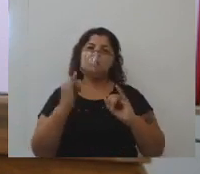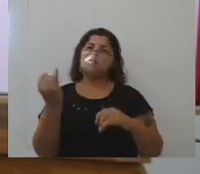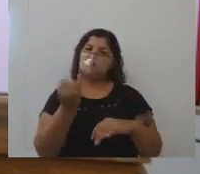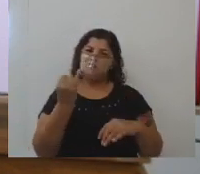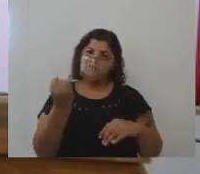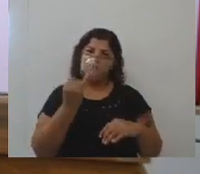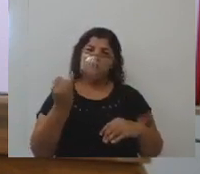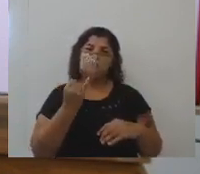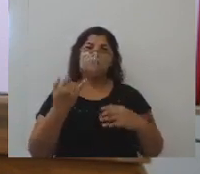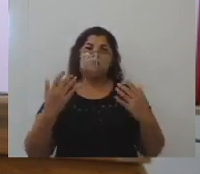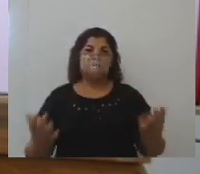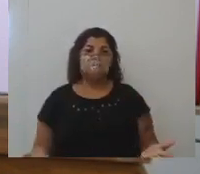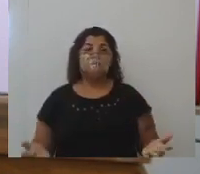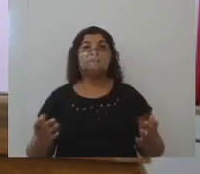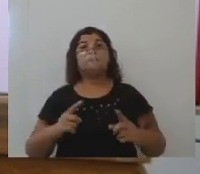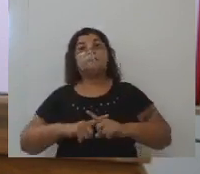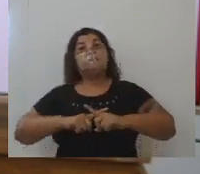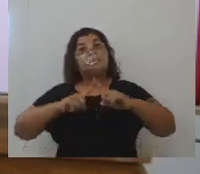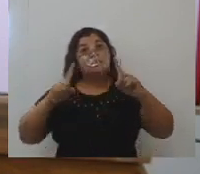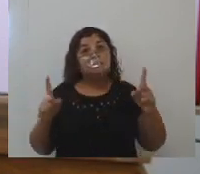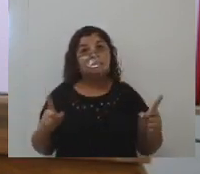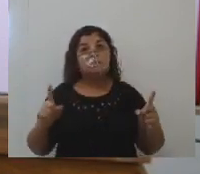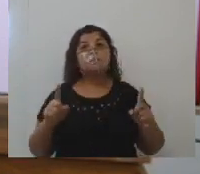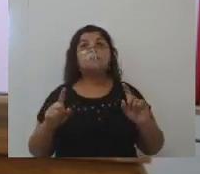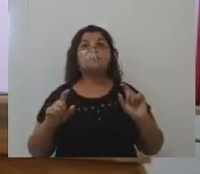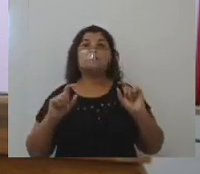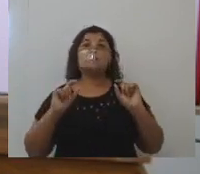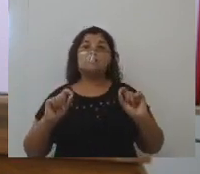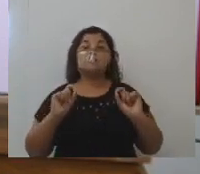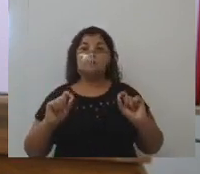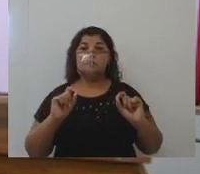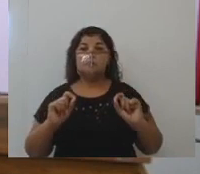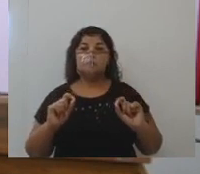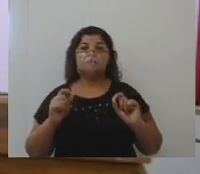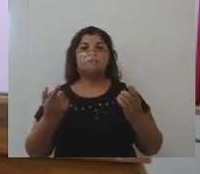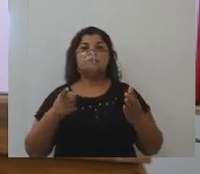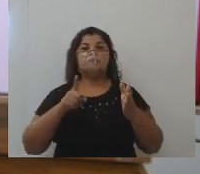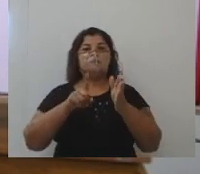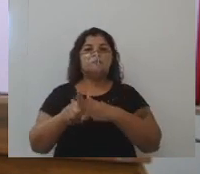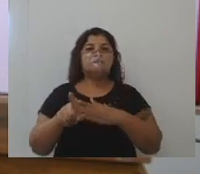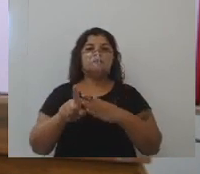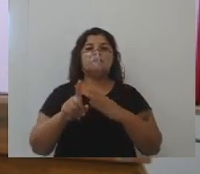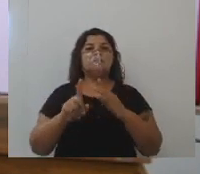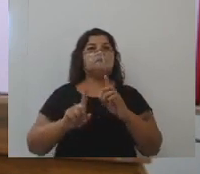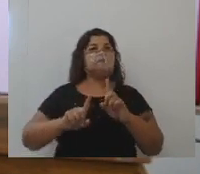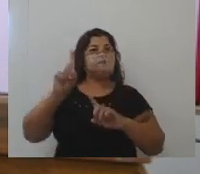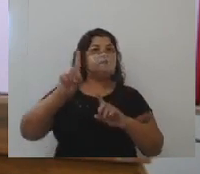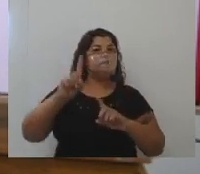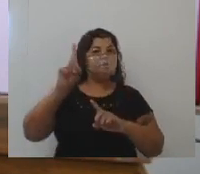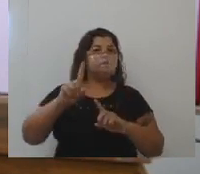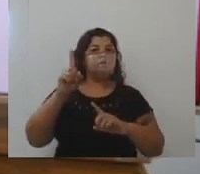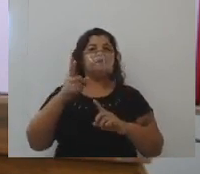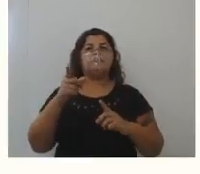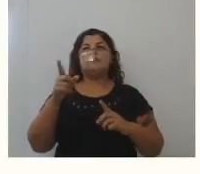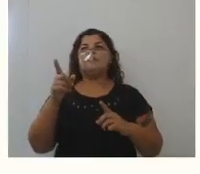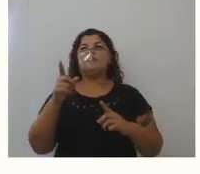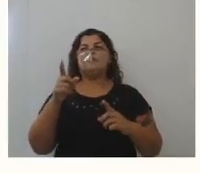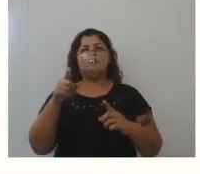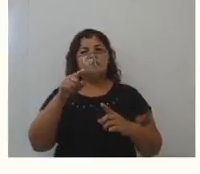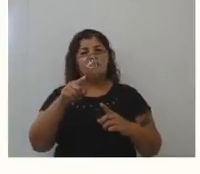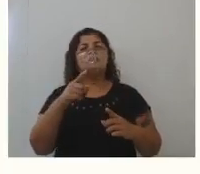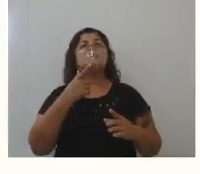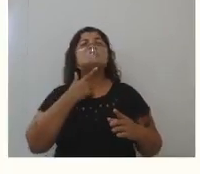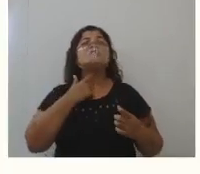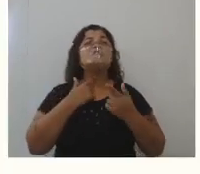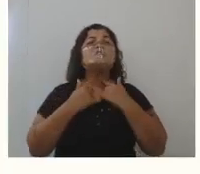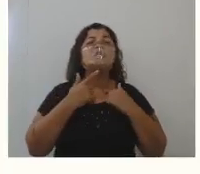importante, certo? Mas aí eu posso dizer, voltando à pergunta lá dos titãs, né? Você tem